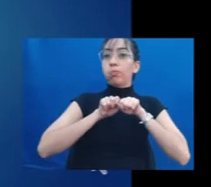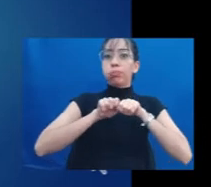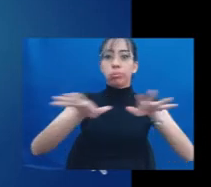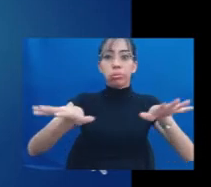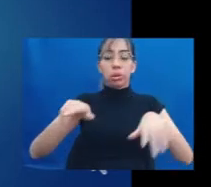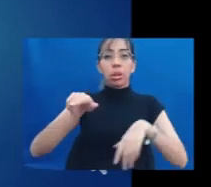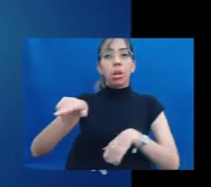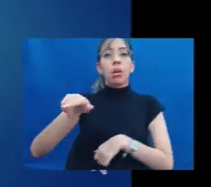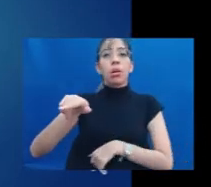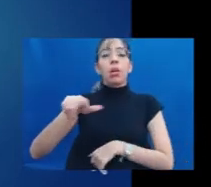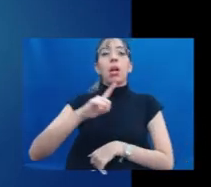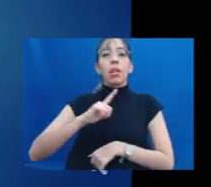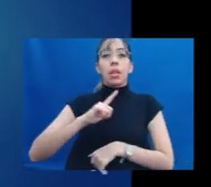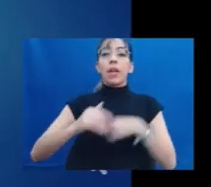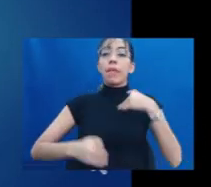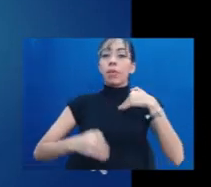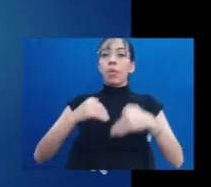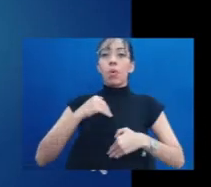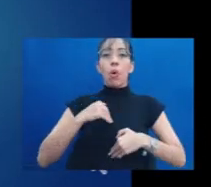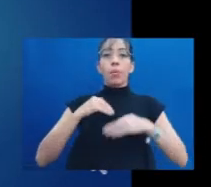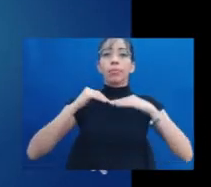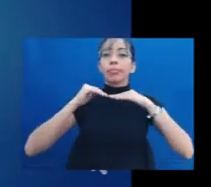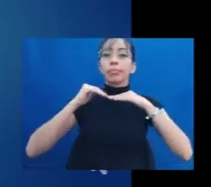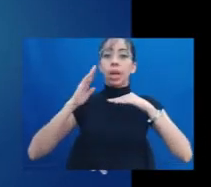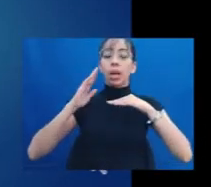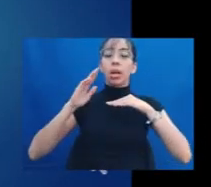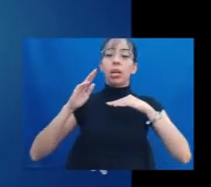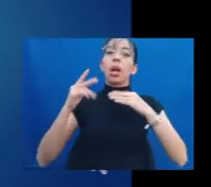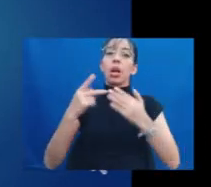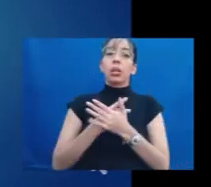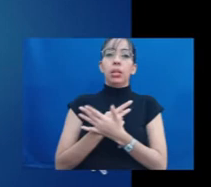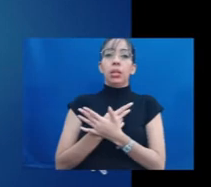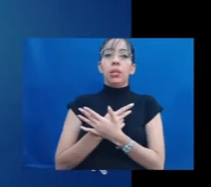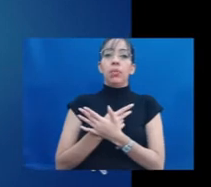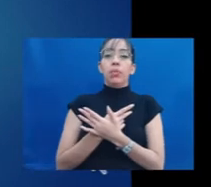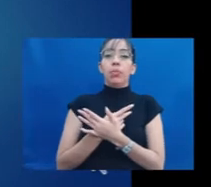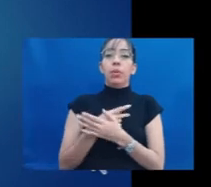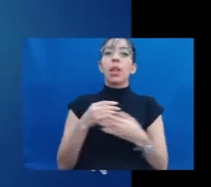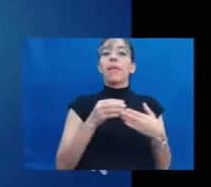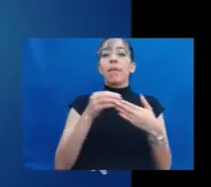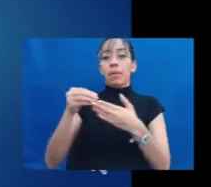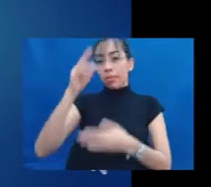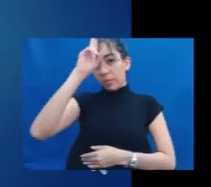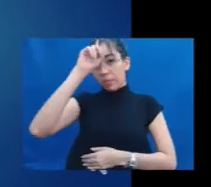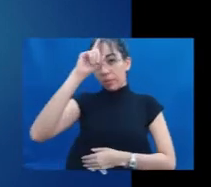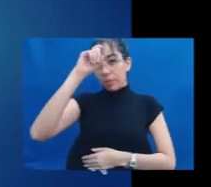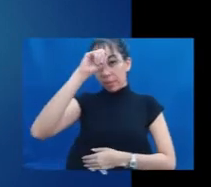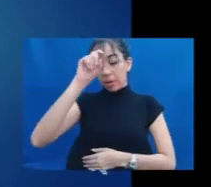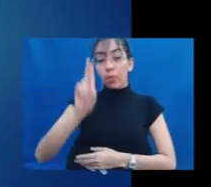dentro desse laboratório. E infelizmente ela teve grande parte aí do corpo atingido e foi encaminhada ao Hospital Universitário Antônio